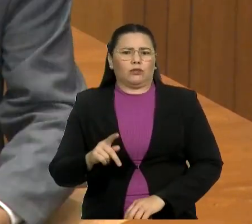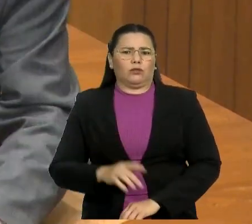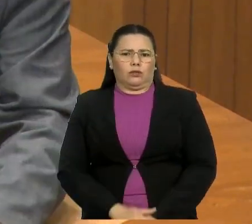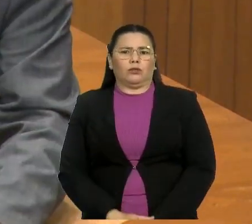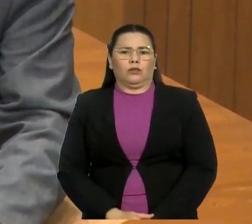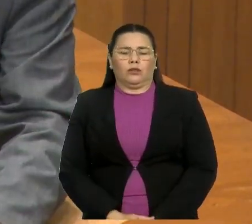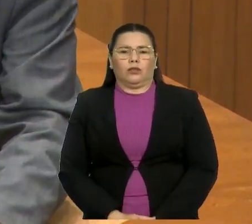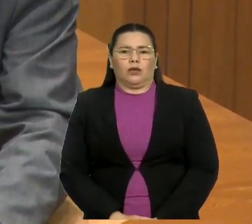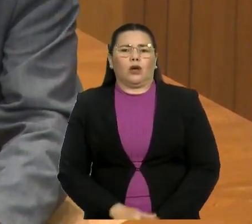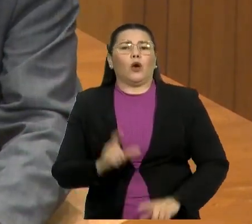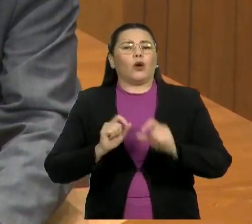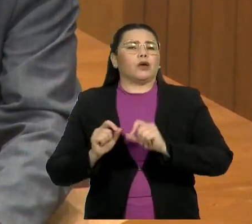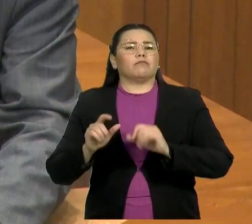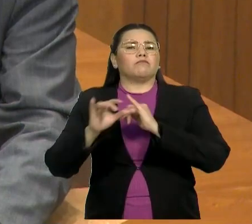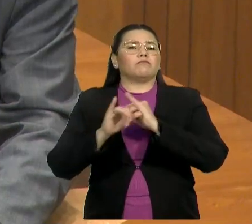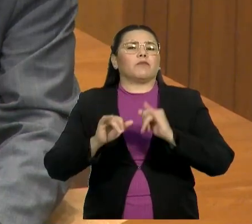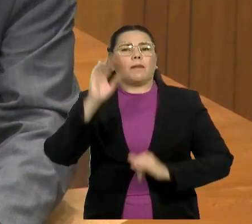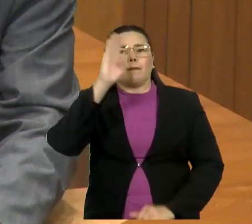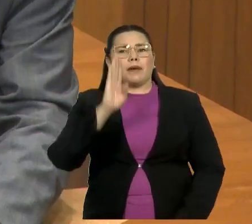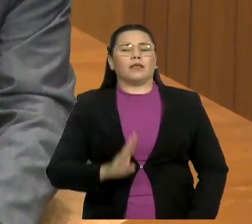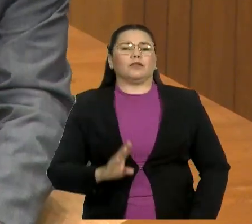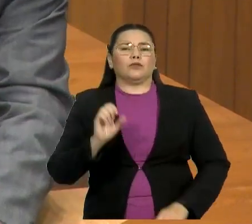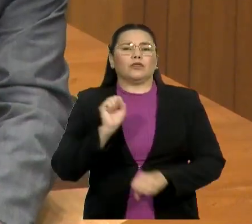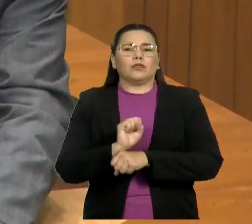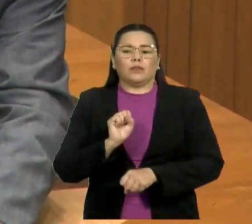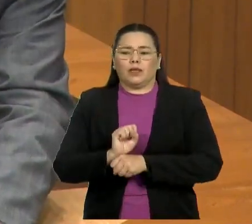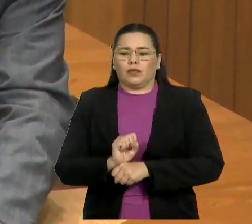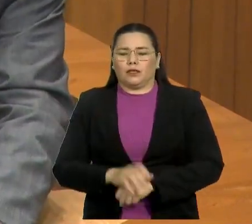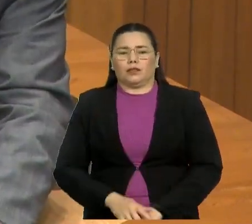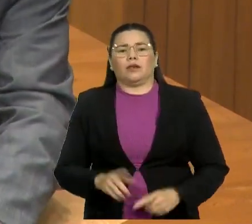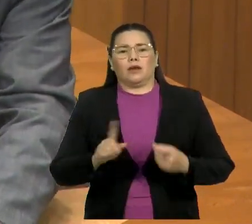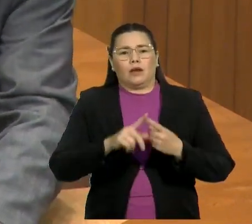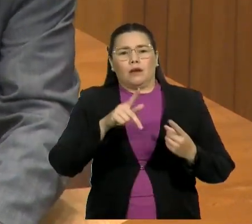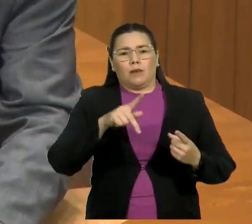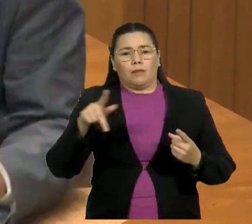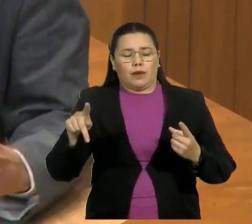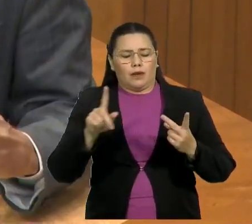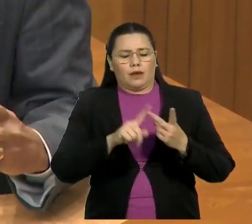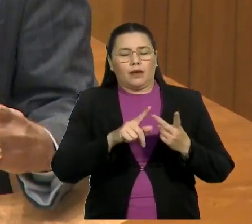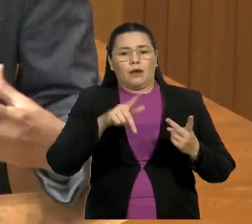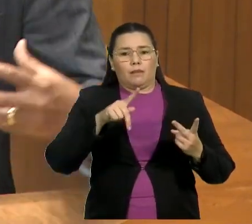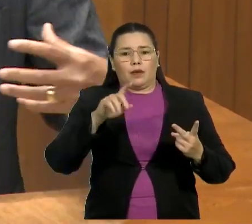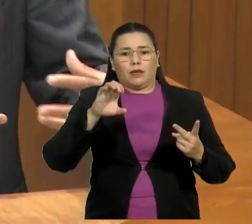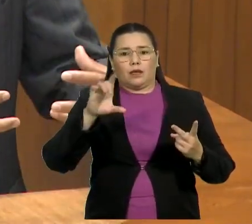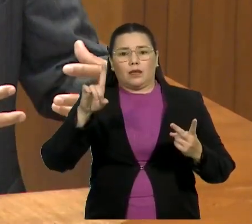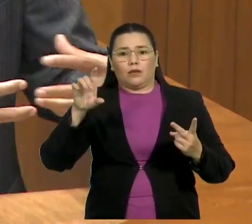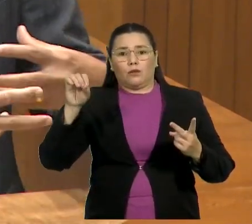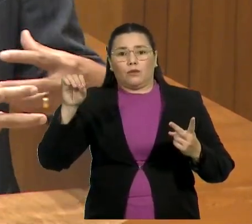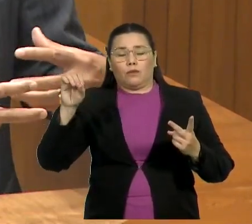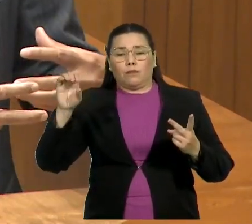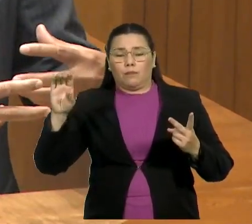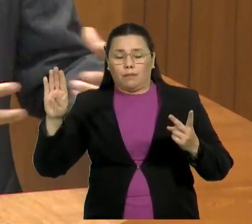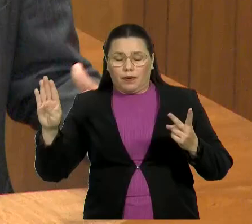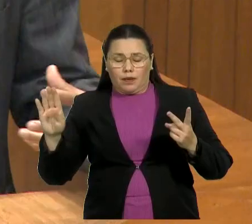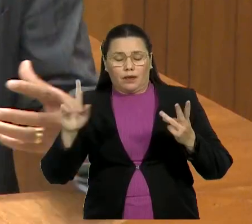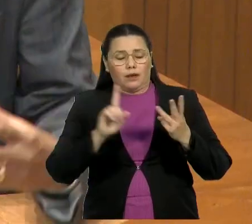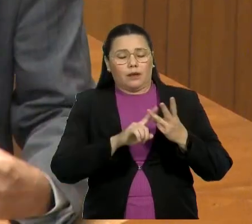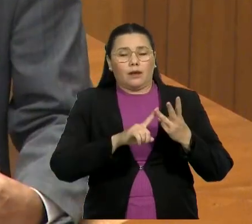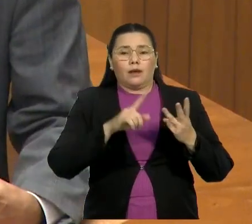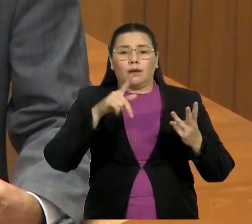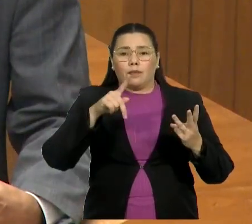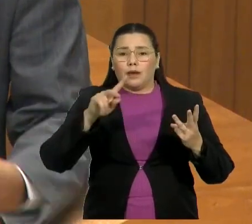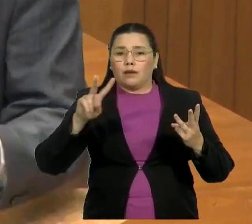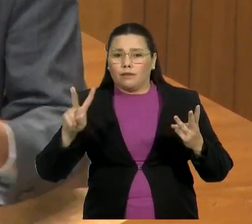da Esperança, composta pelo PT, pelo PCdoB e pelo PV. Terá um momento também com